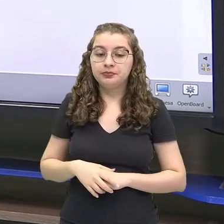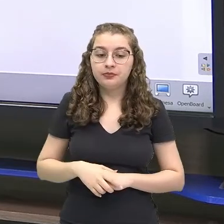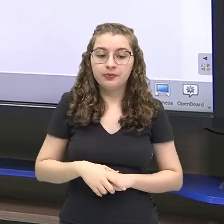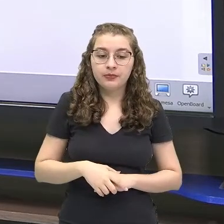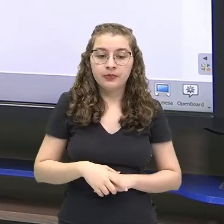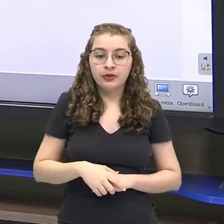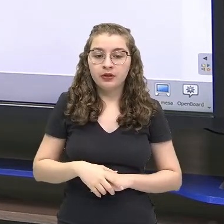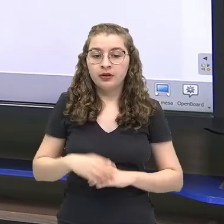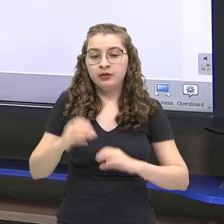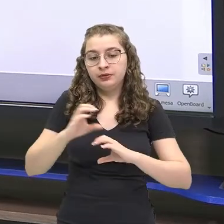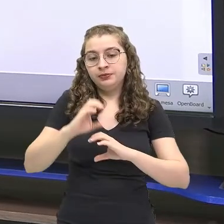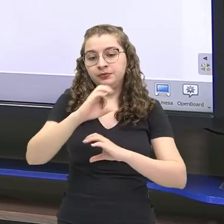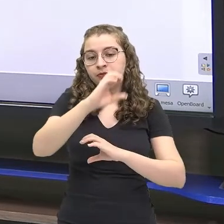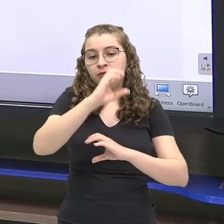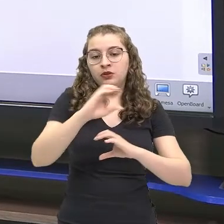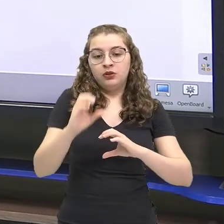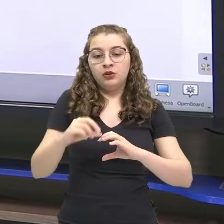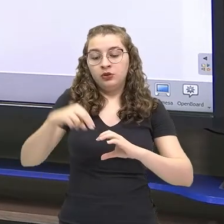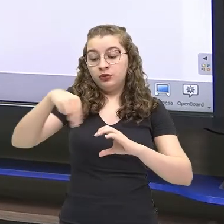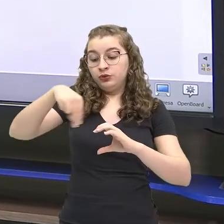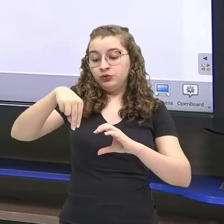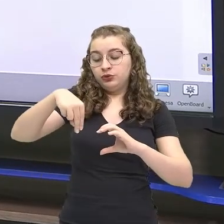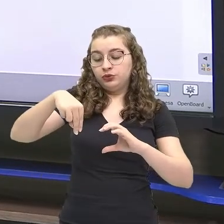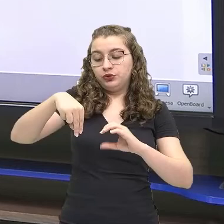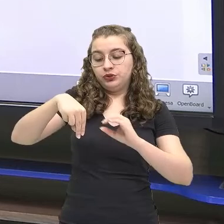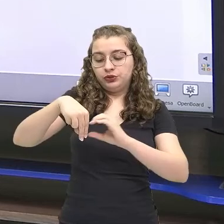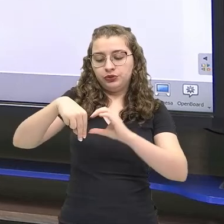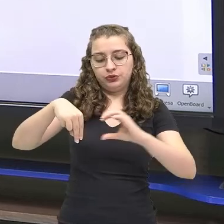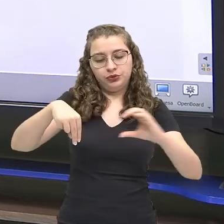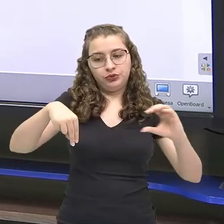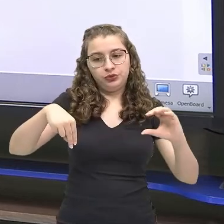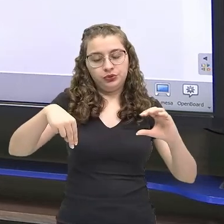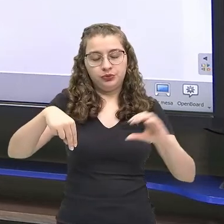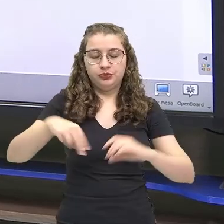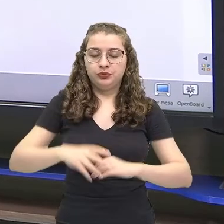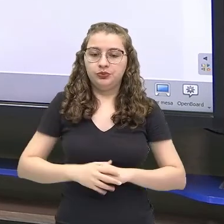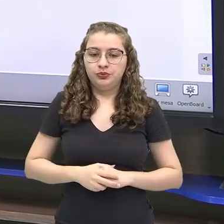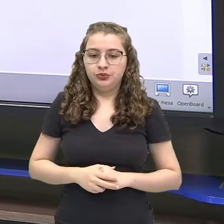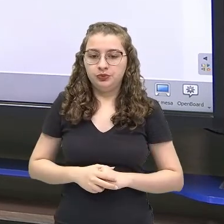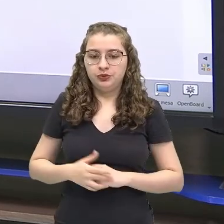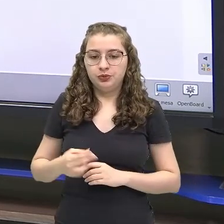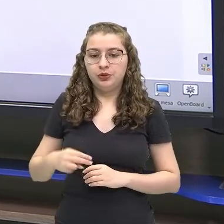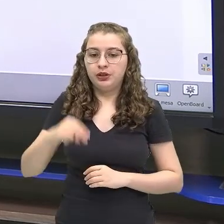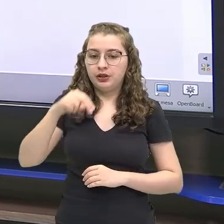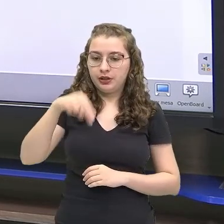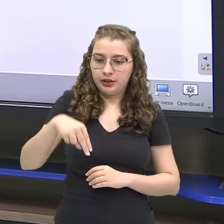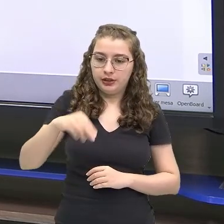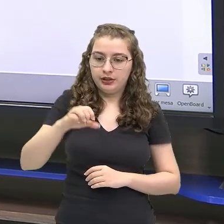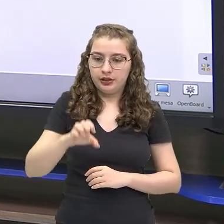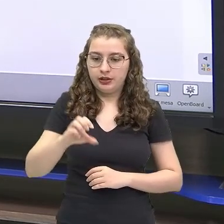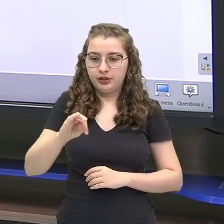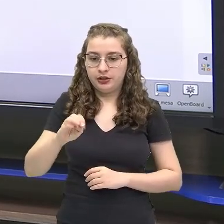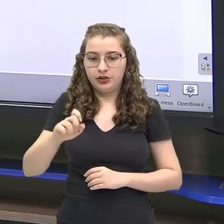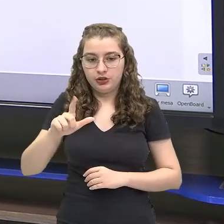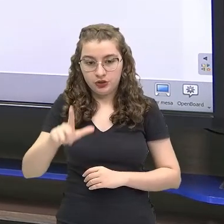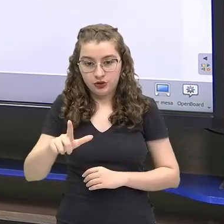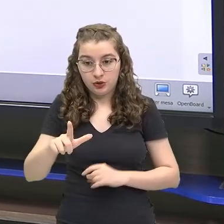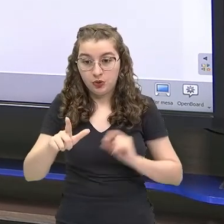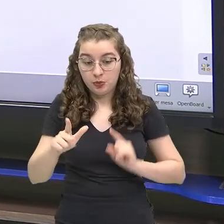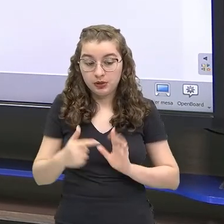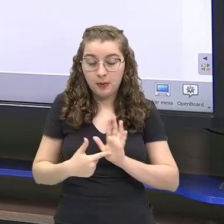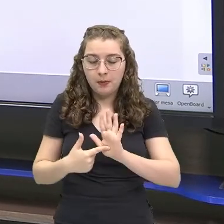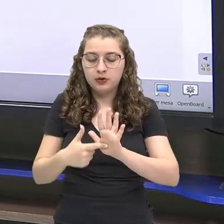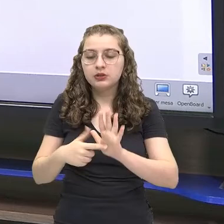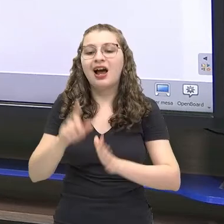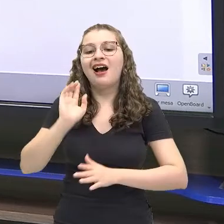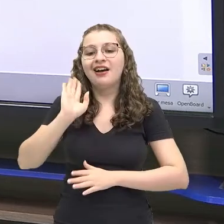as ramificações estão no nitrogênio, então eu preciso dizer que é no nitrogênio, por isso que está N-etil. Só de